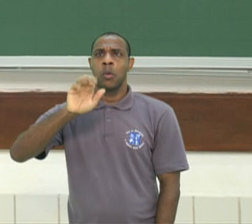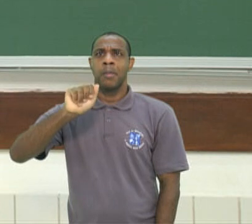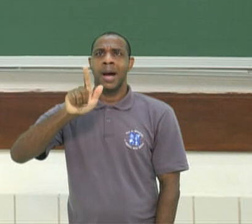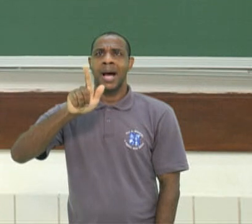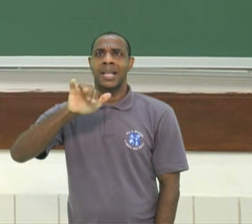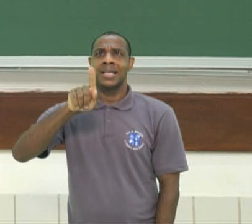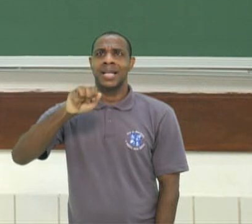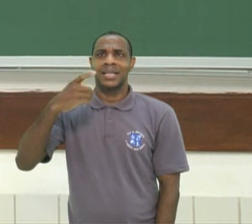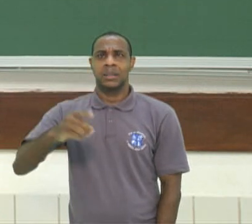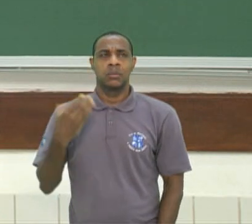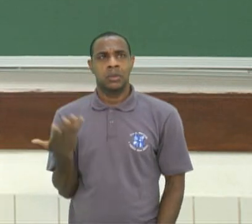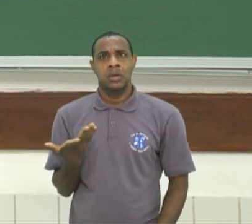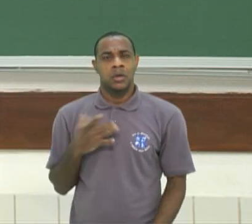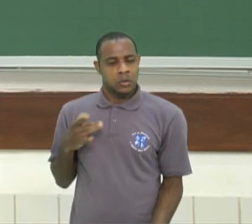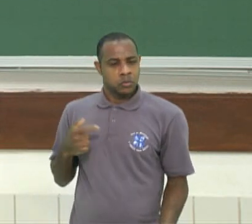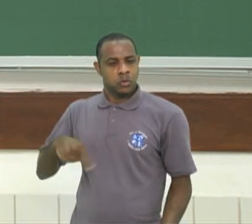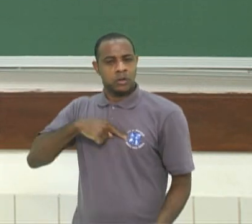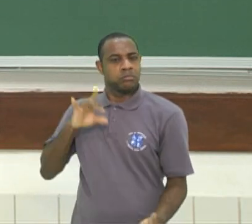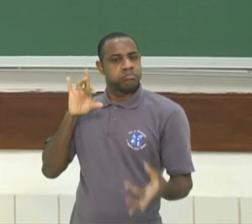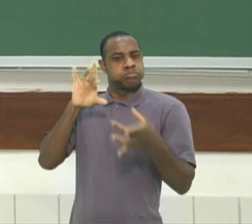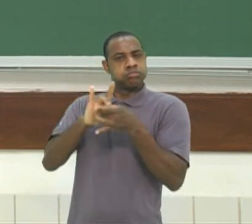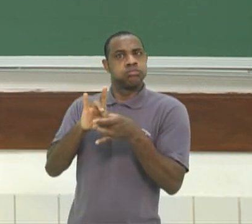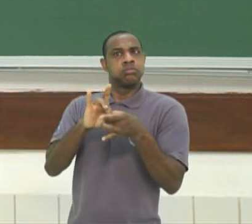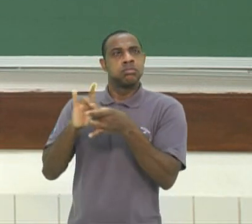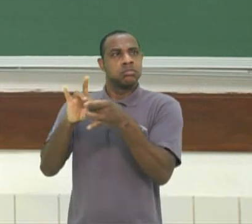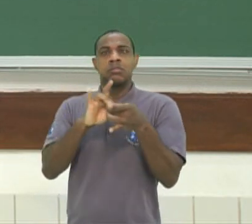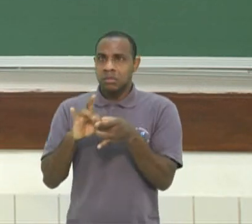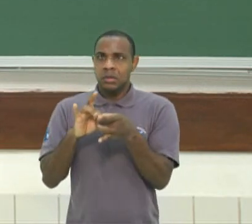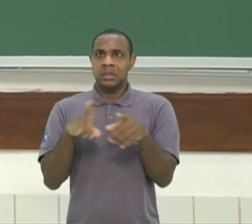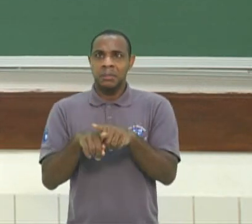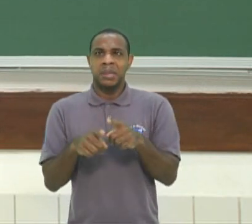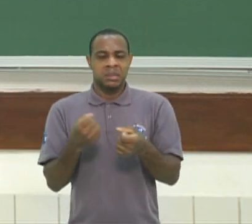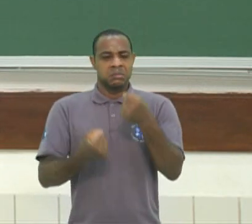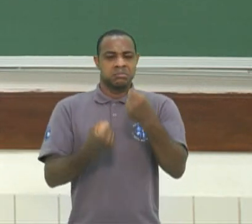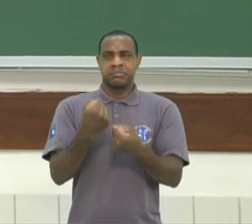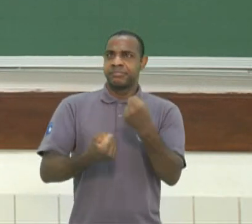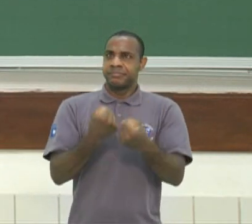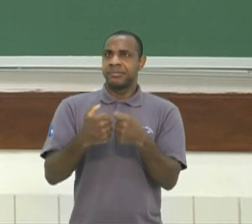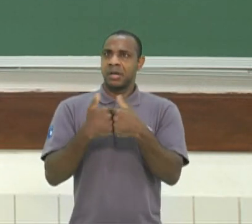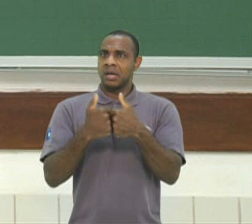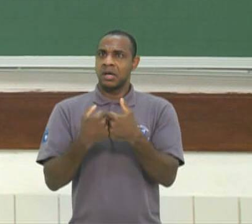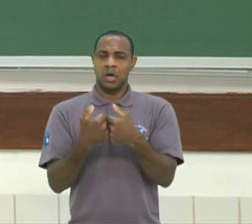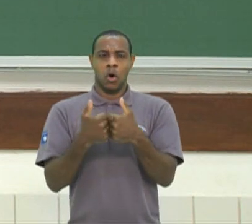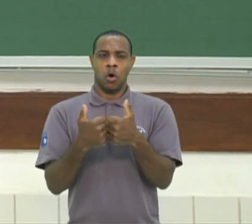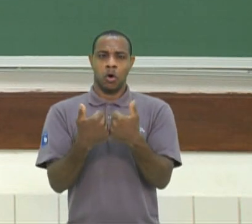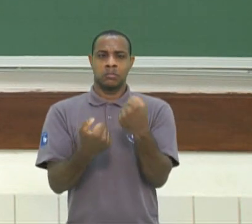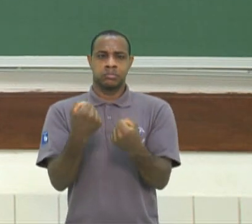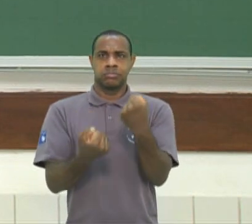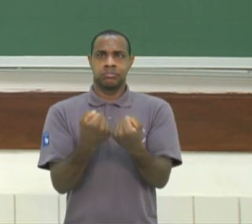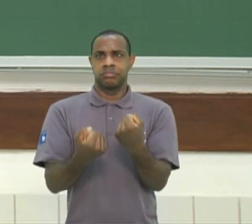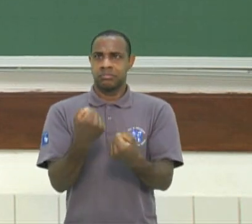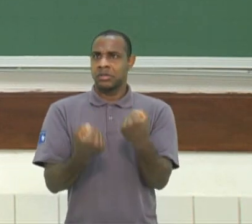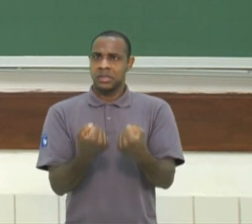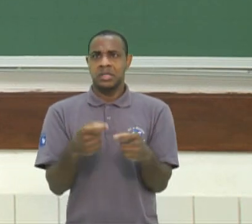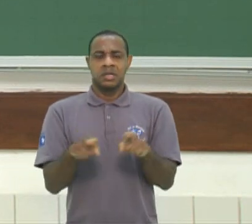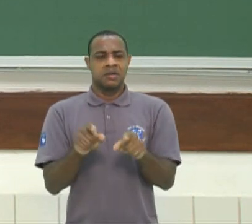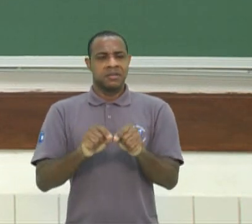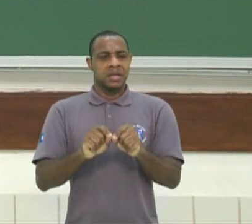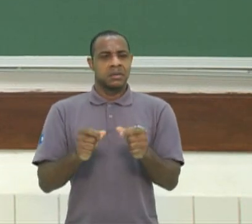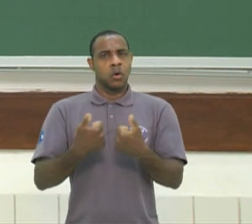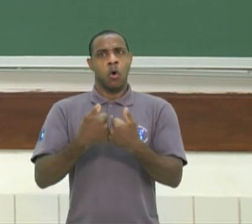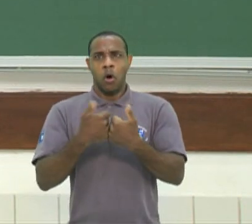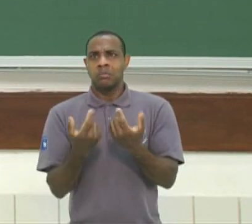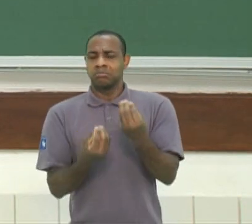estarmos cada vez mais conectados e os meios de transporte, que são os meios de circulação, fazendo com que